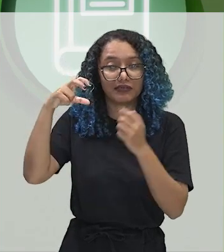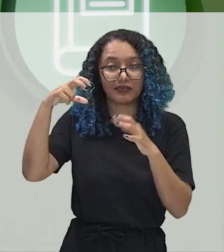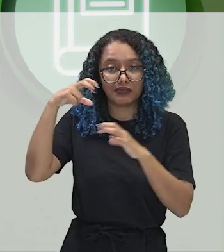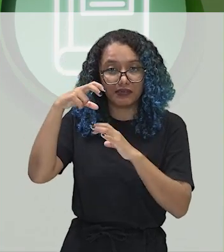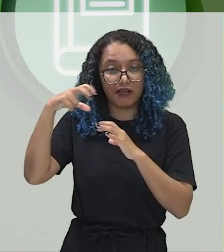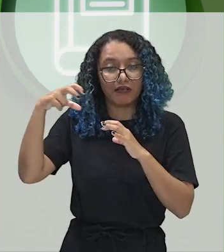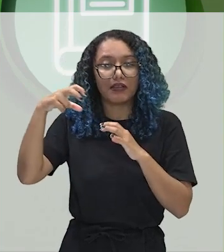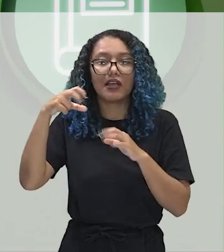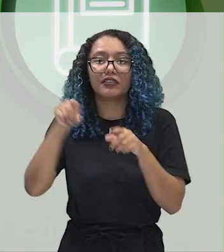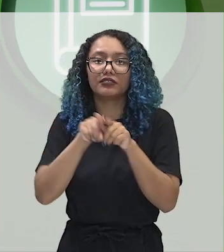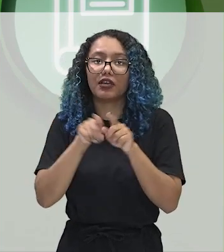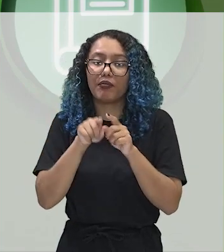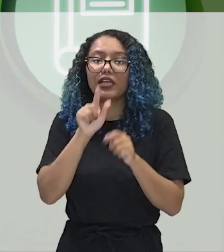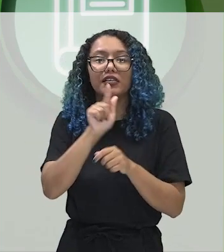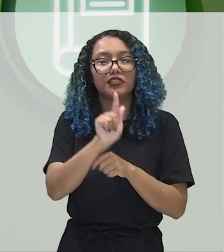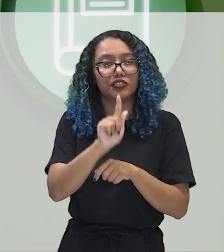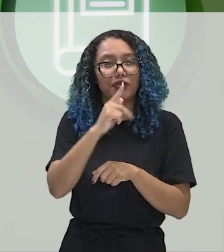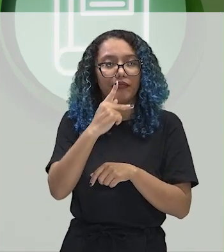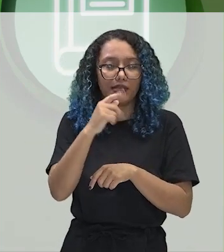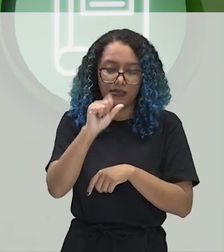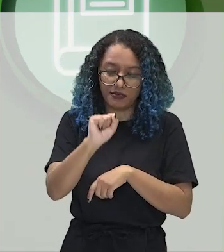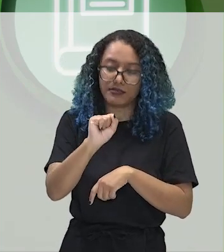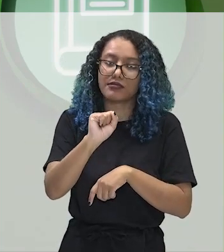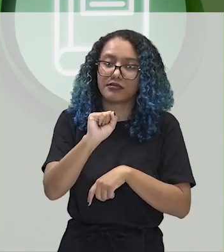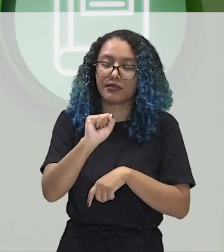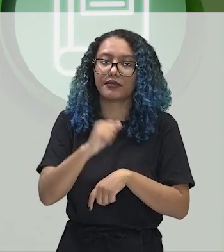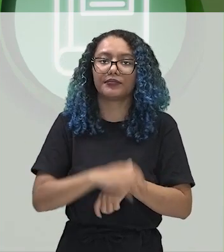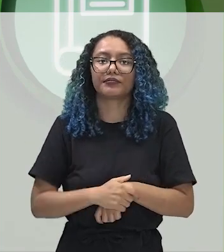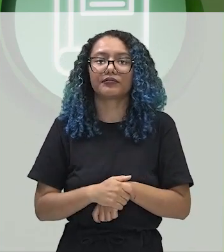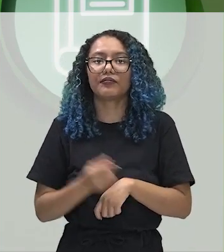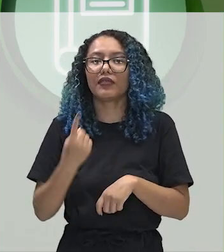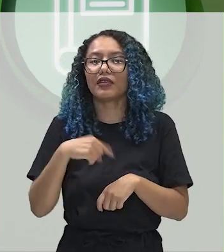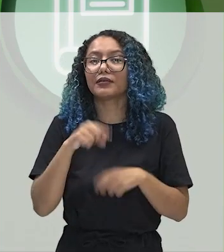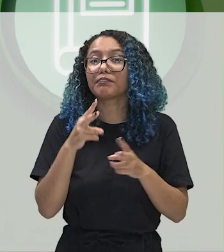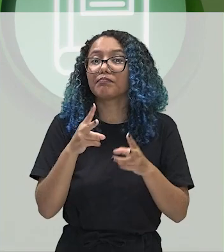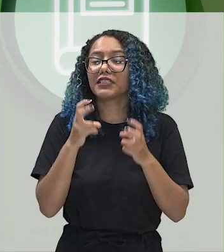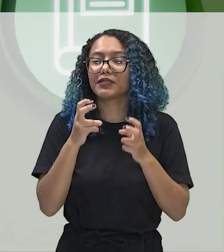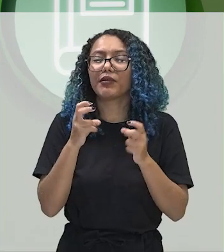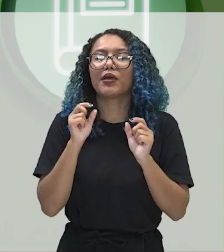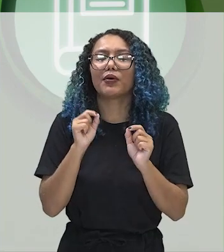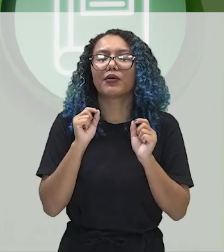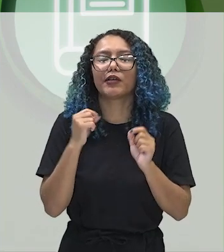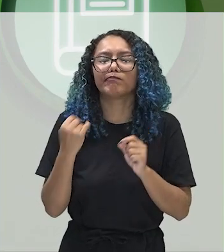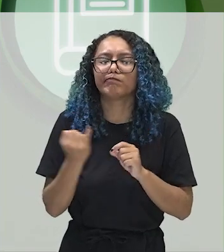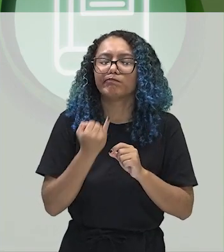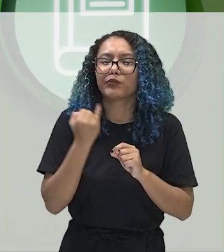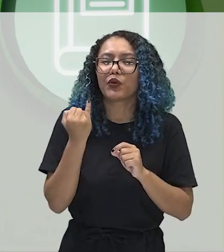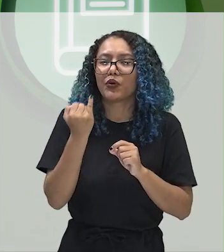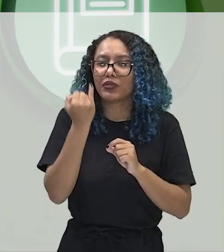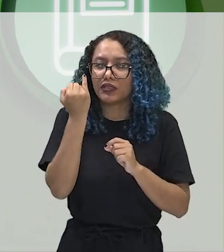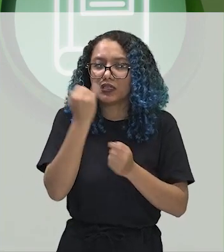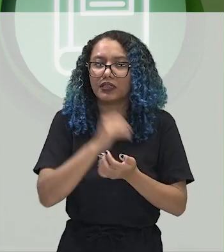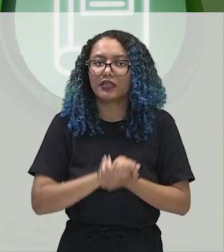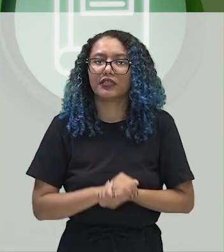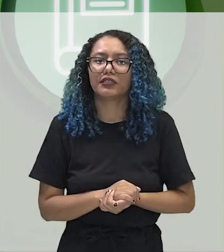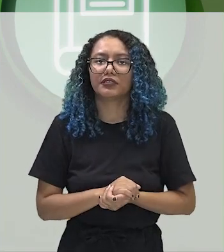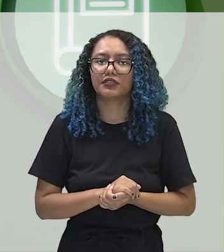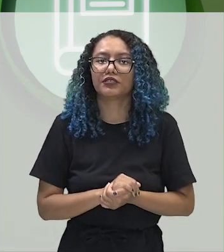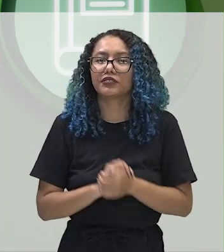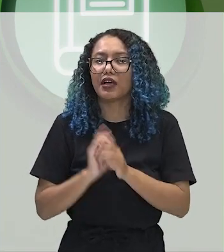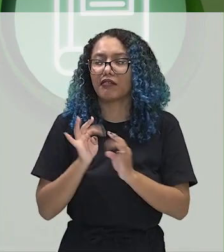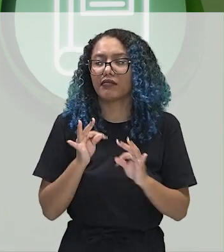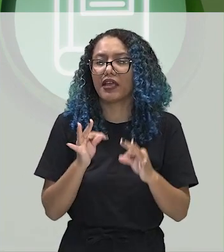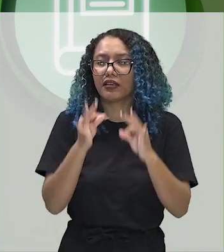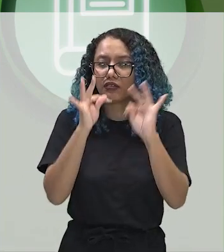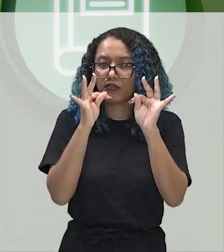de posicionamento global. Então, para que vocês percebam a importância e a potencialidade que tem a